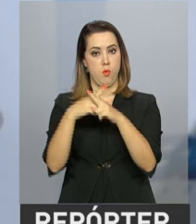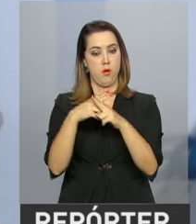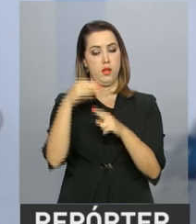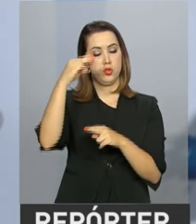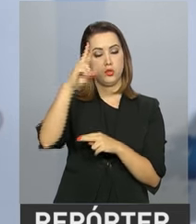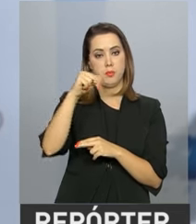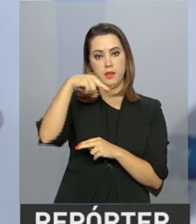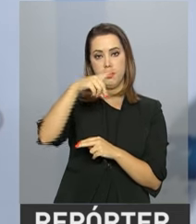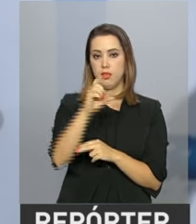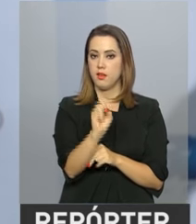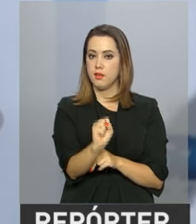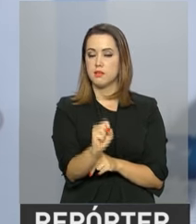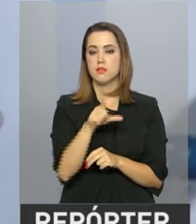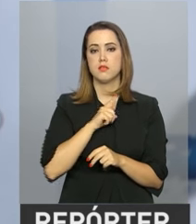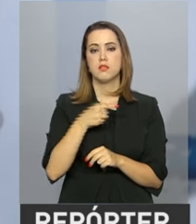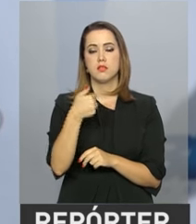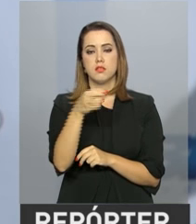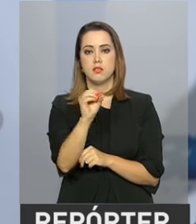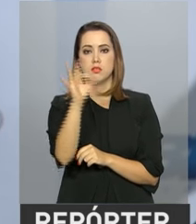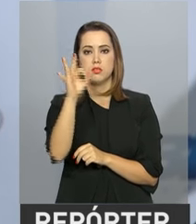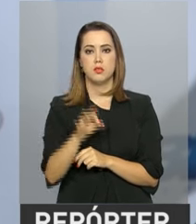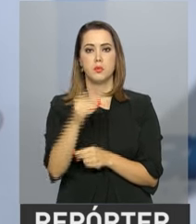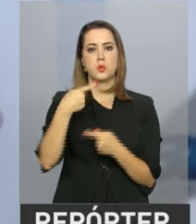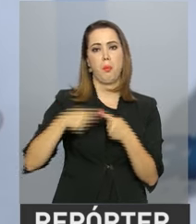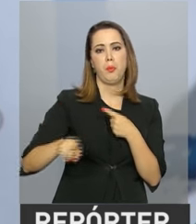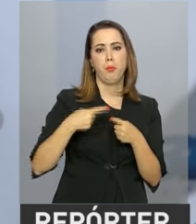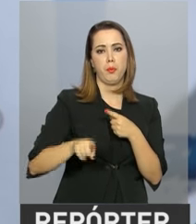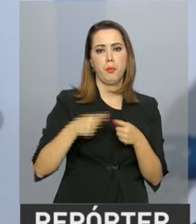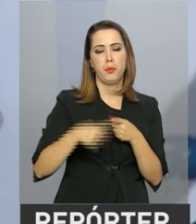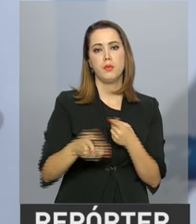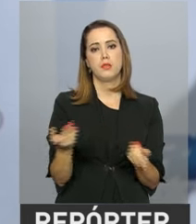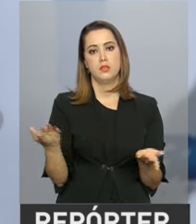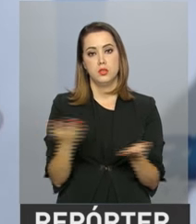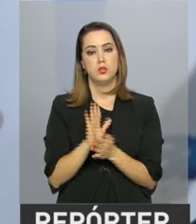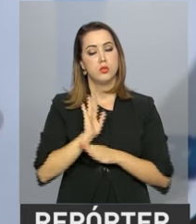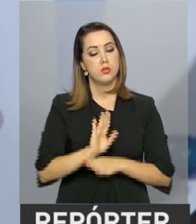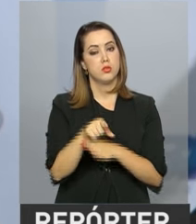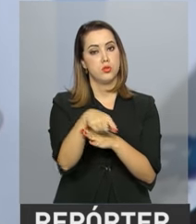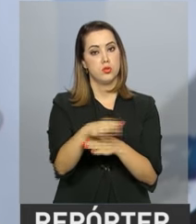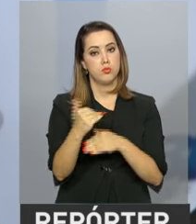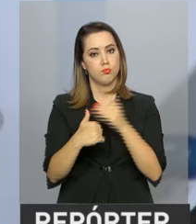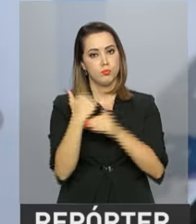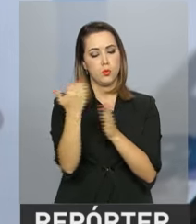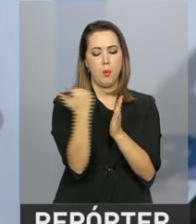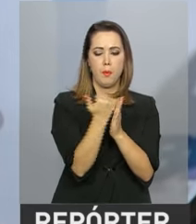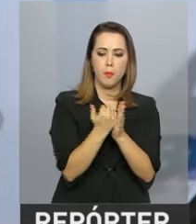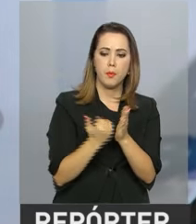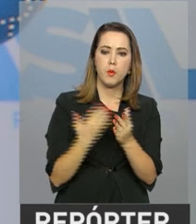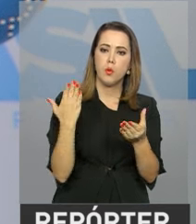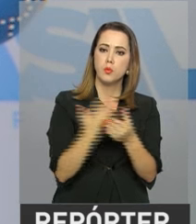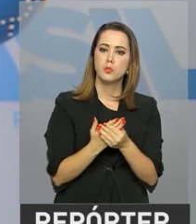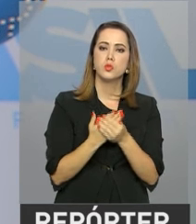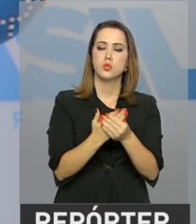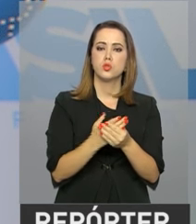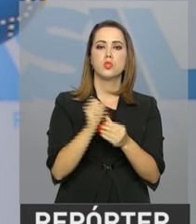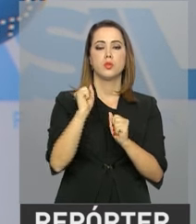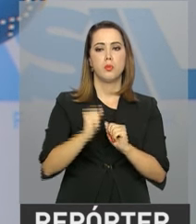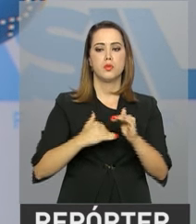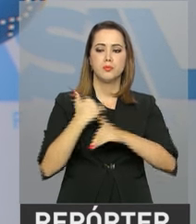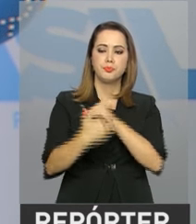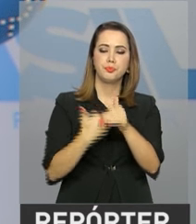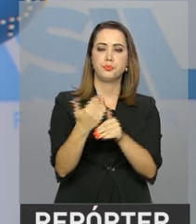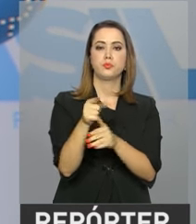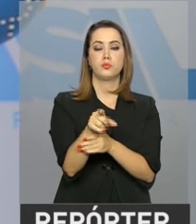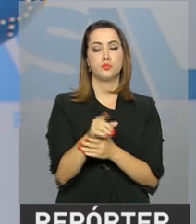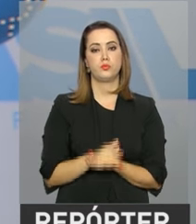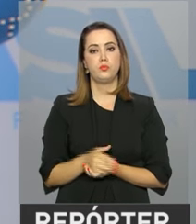que 70% dos projetos estão sendo reprovados. Então vamos dar uma assistência para que esses projetos possam prosperar. O ministro disse